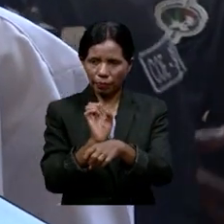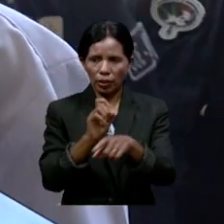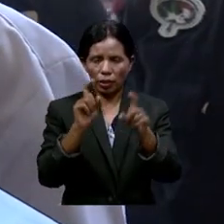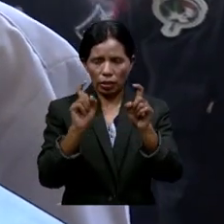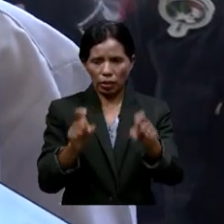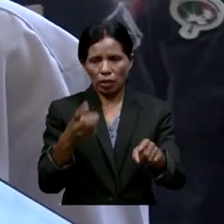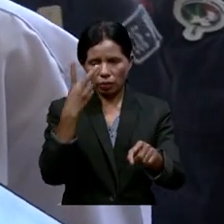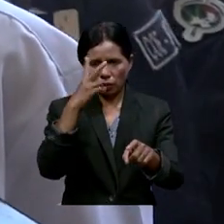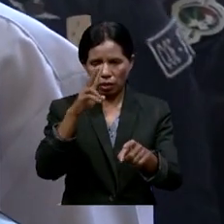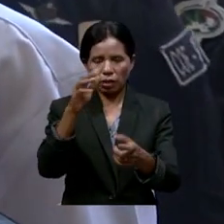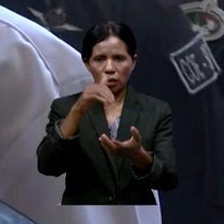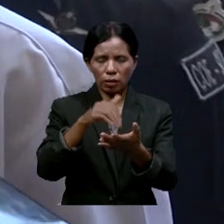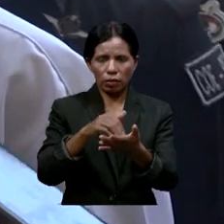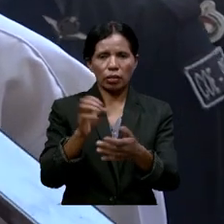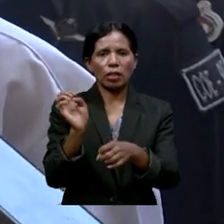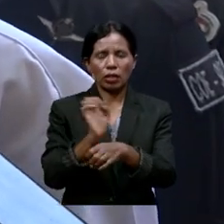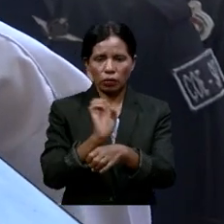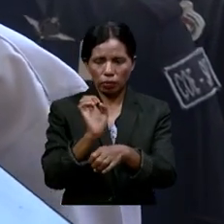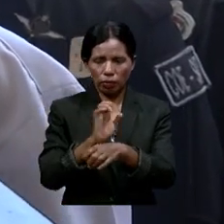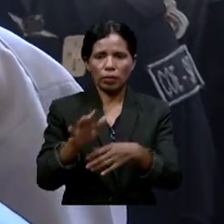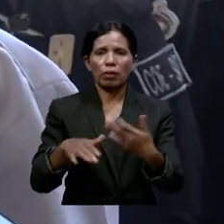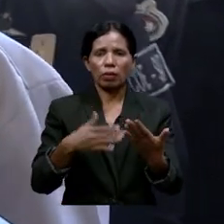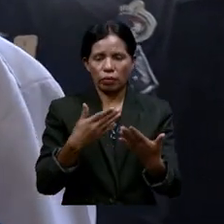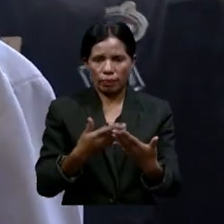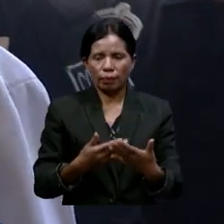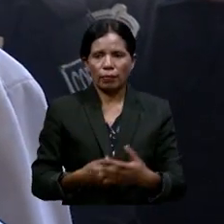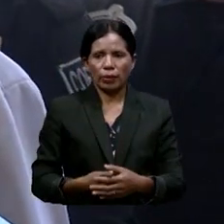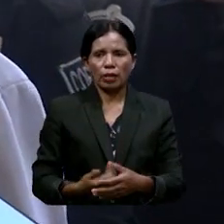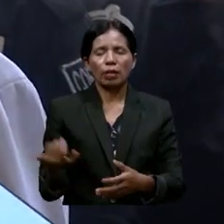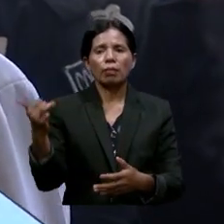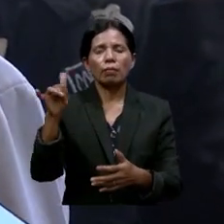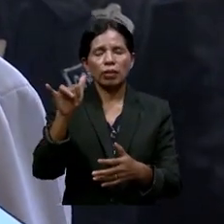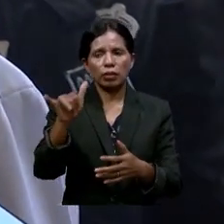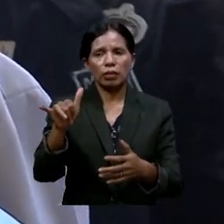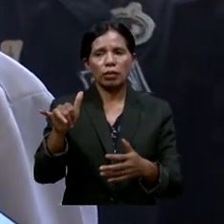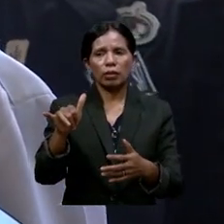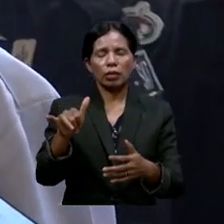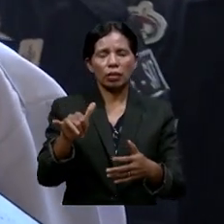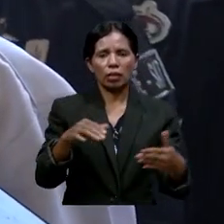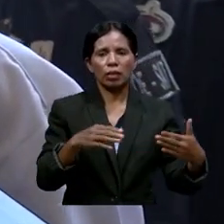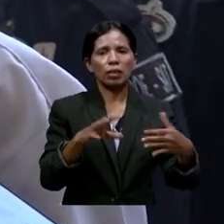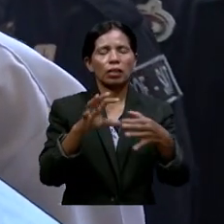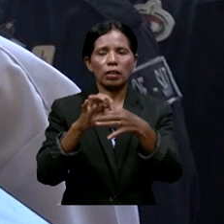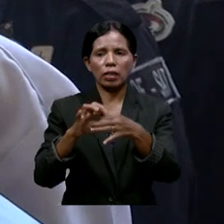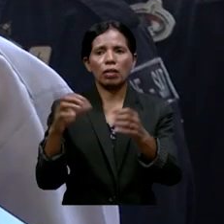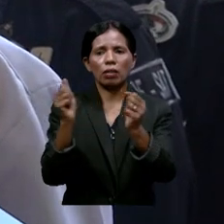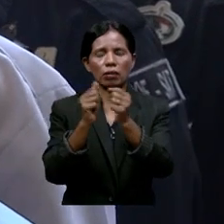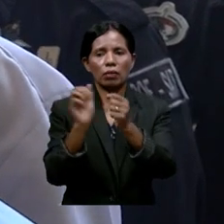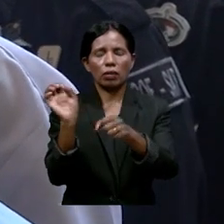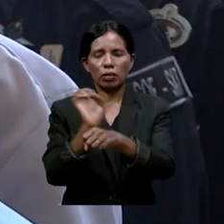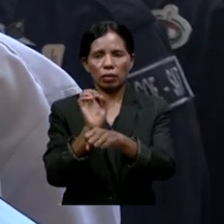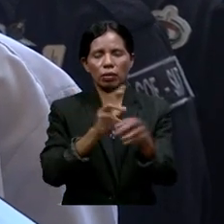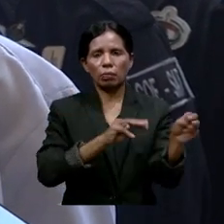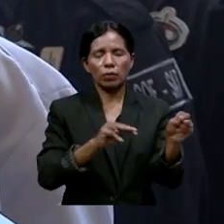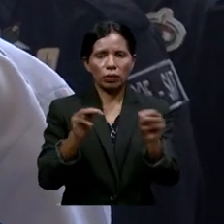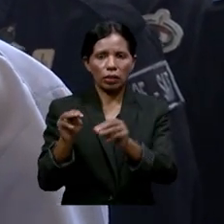fazer avaliação do setor da economia. Basira na vez, lida a economia. Mudança saída